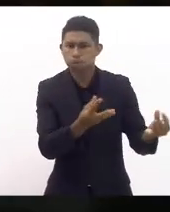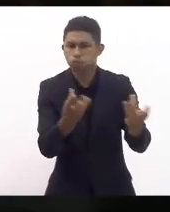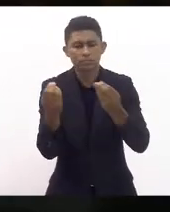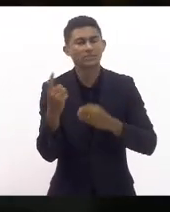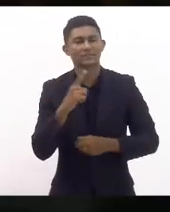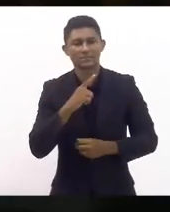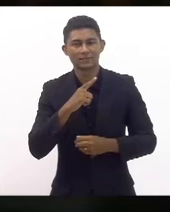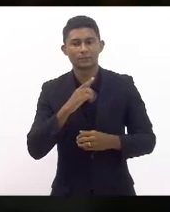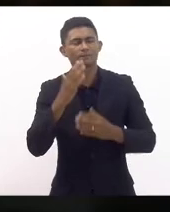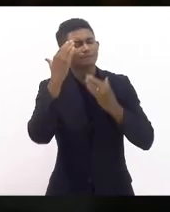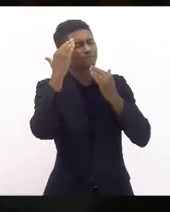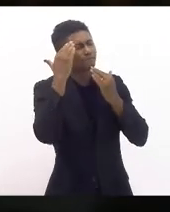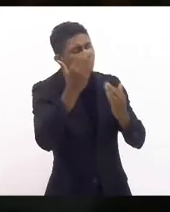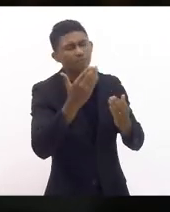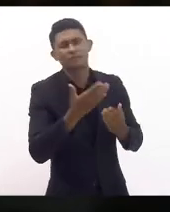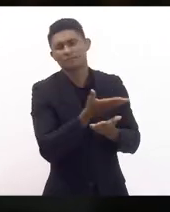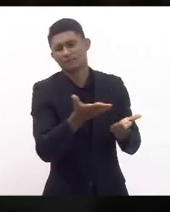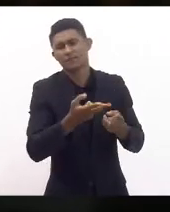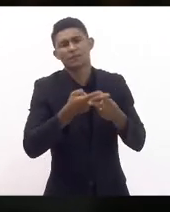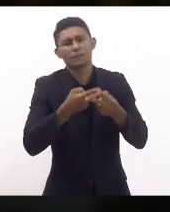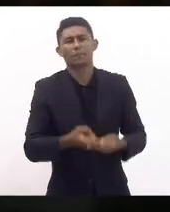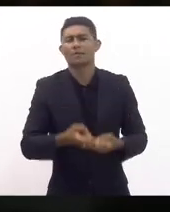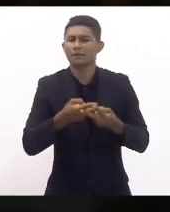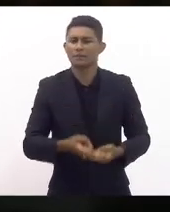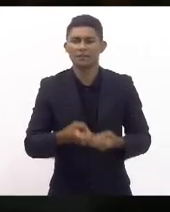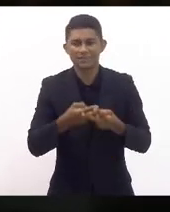a paciência, né,